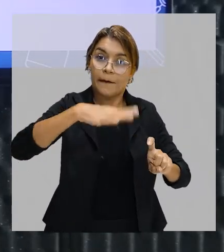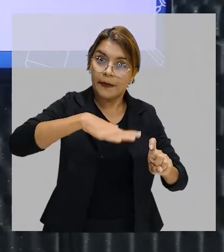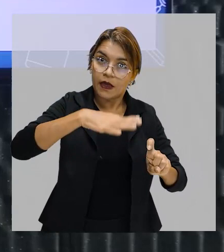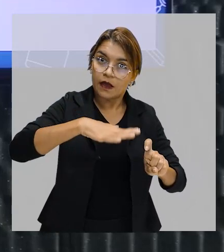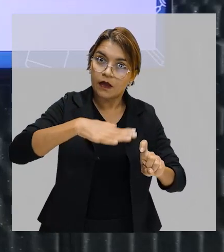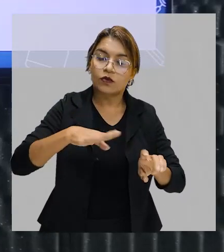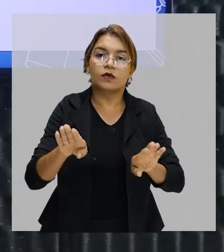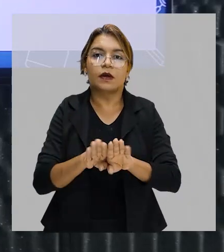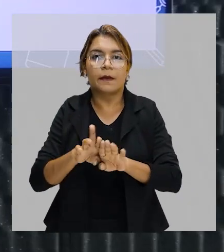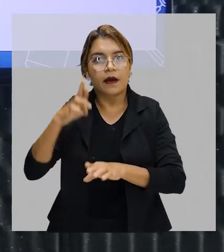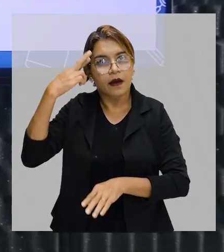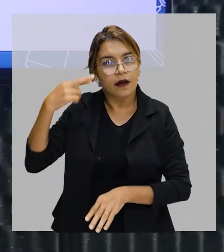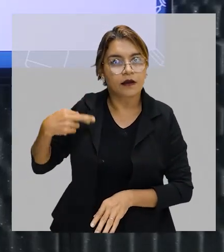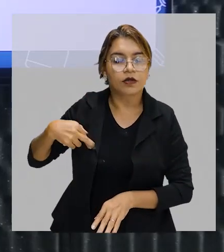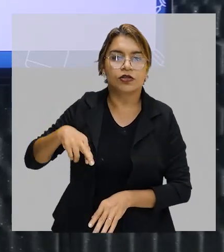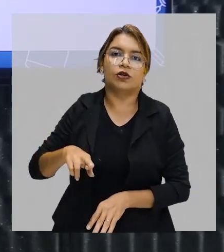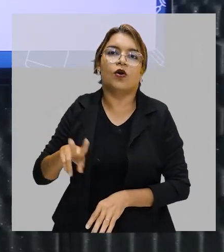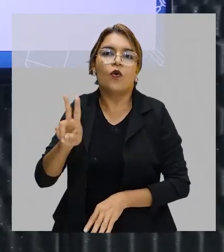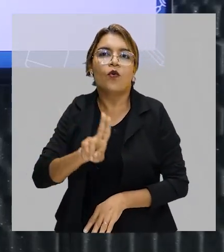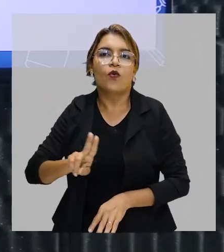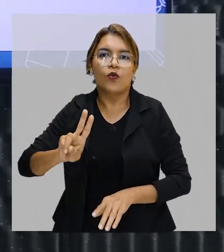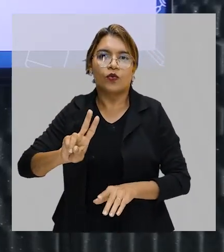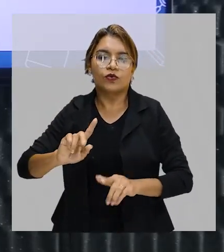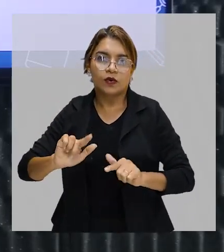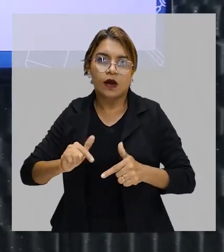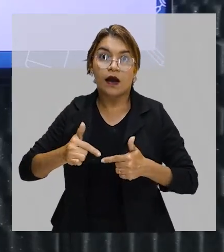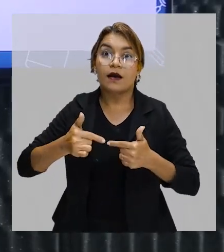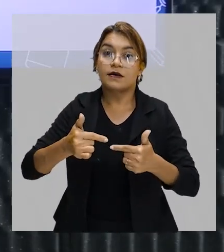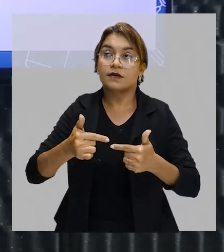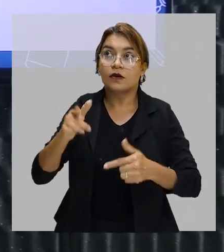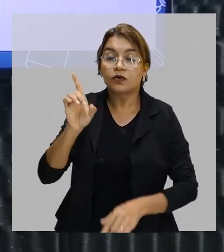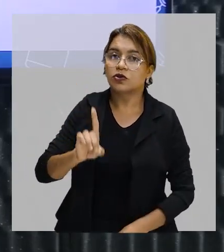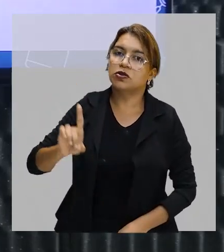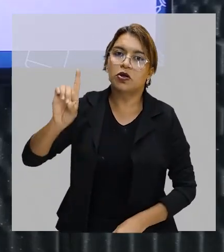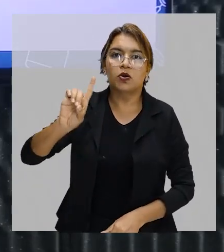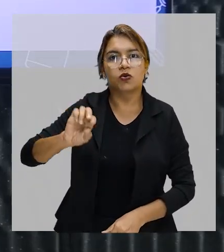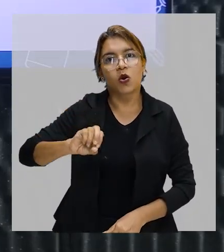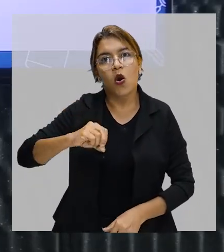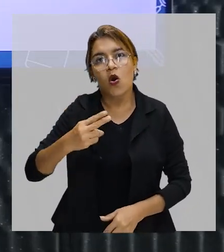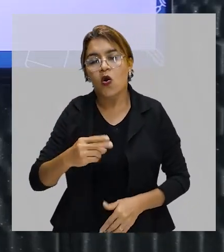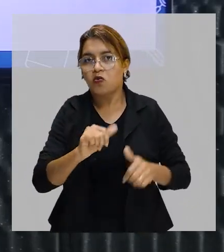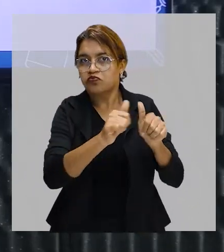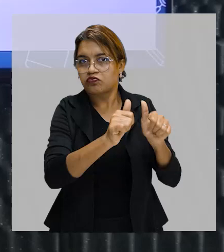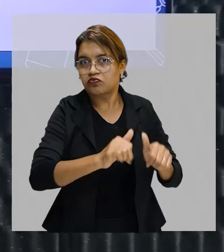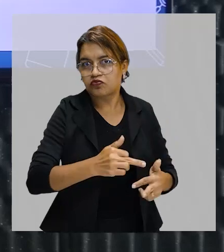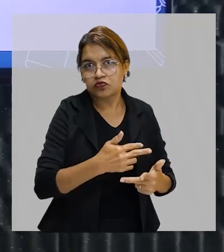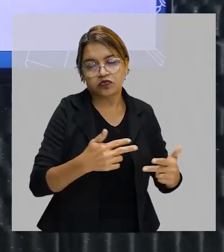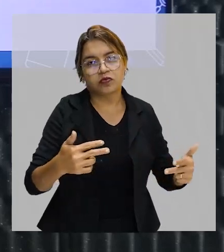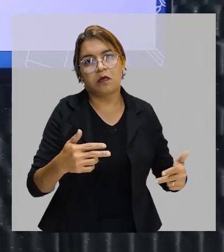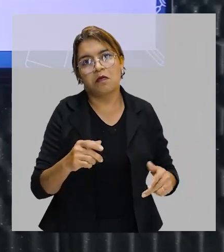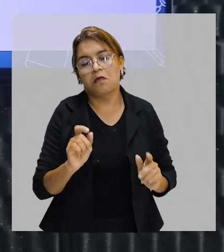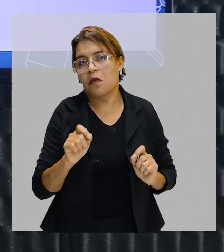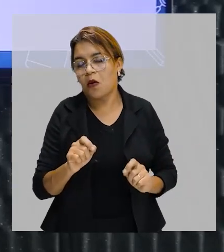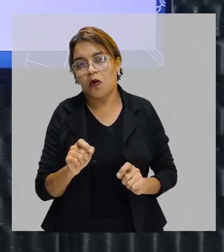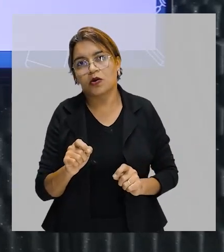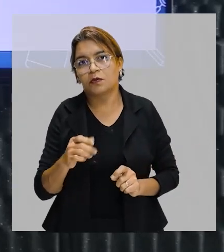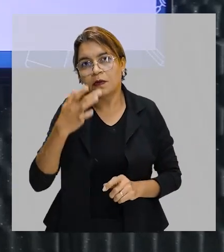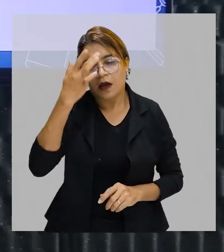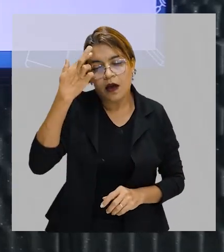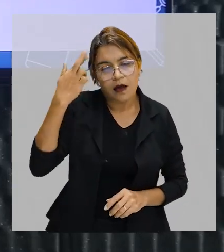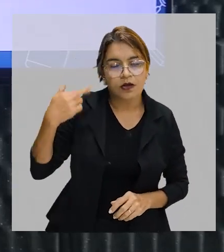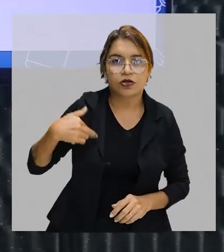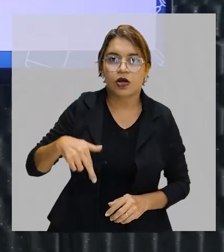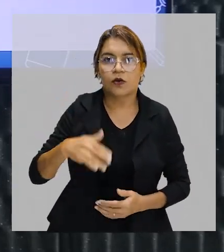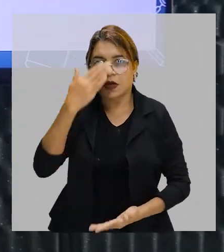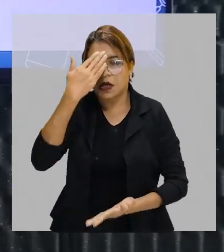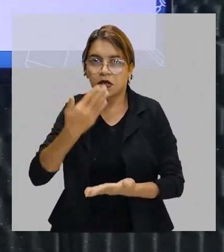religiões trabalham com a ideia da ação de Deus ou dos deuses, depende, né? Pode ser uma religião monoteísta, uma religião politeísta,